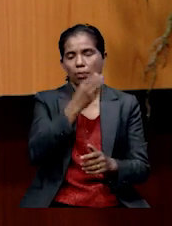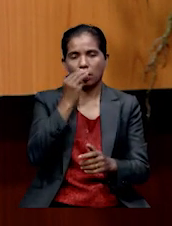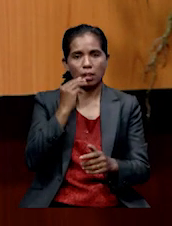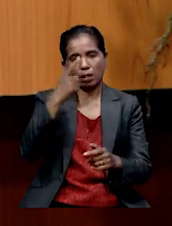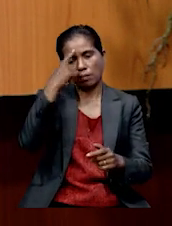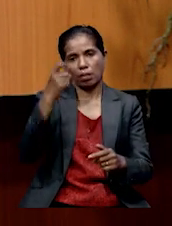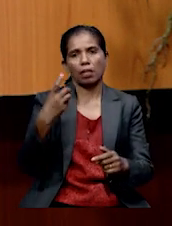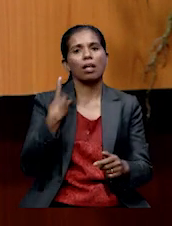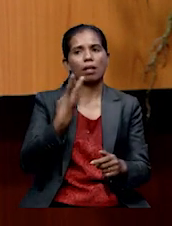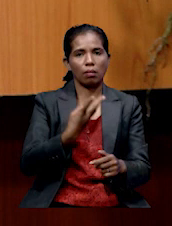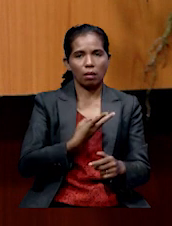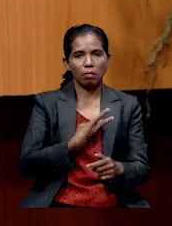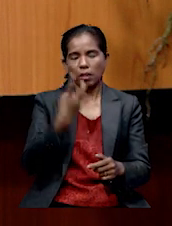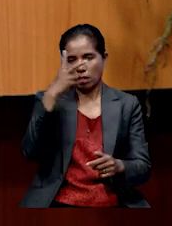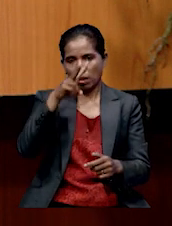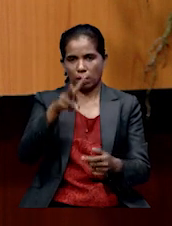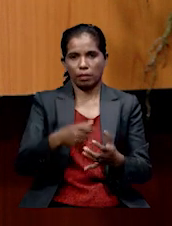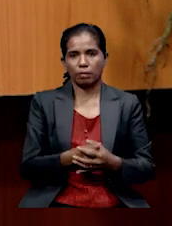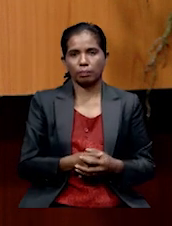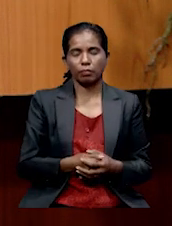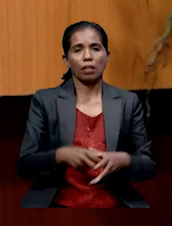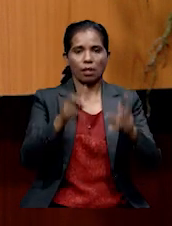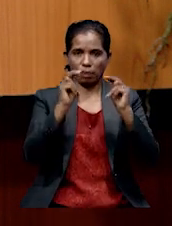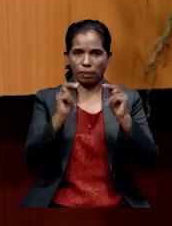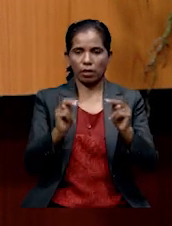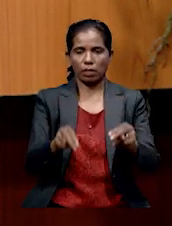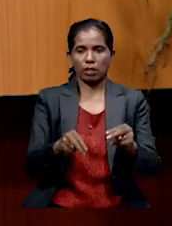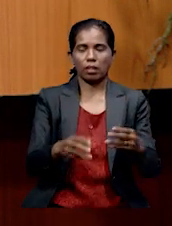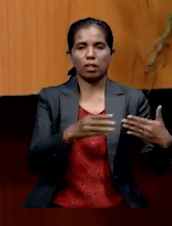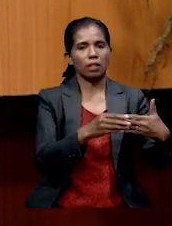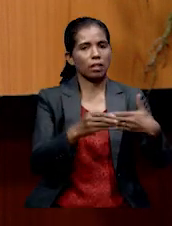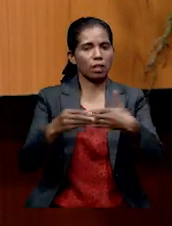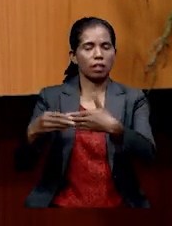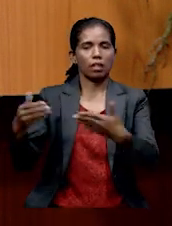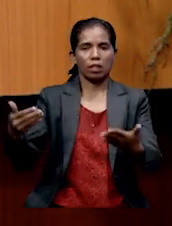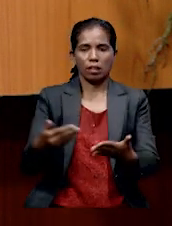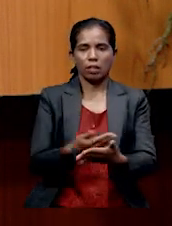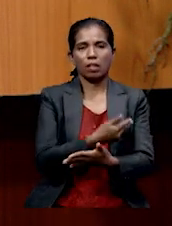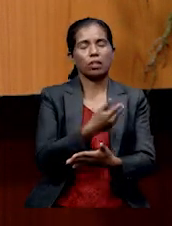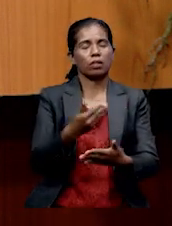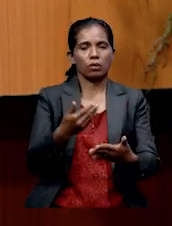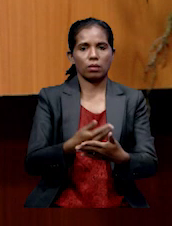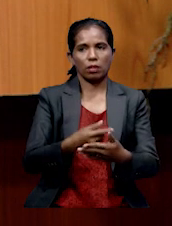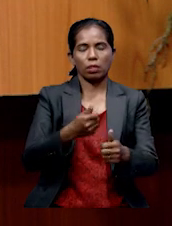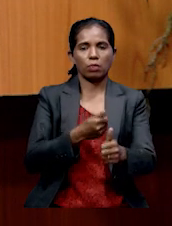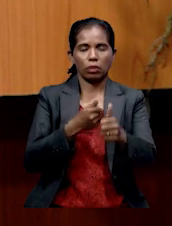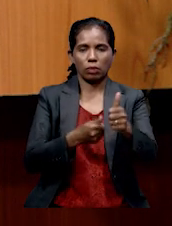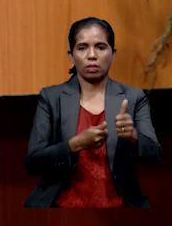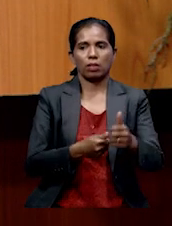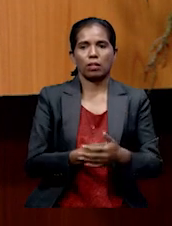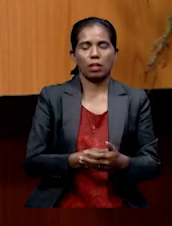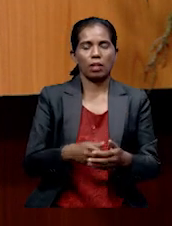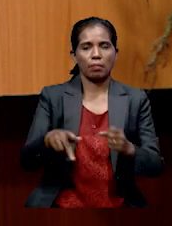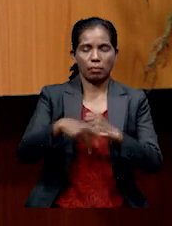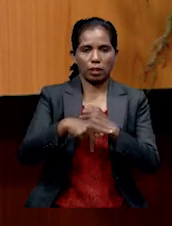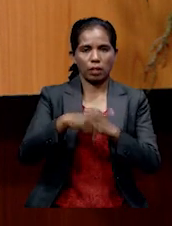ami hare kata precisa liderança fun tamba percurso partido ida